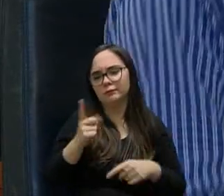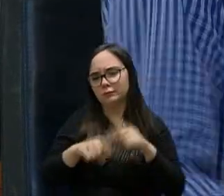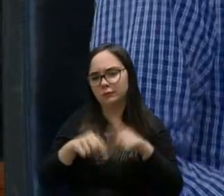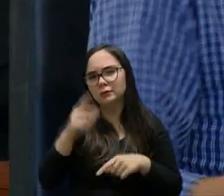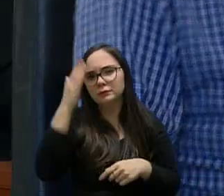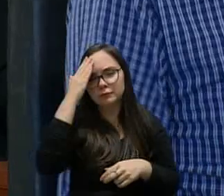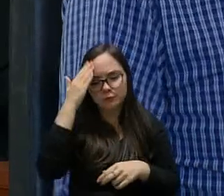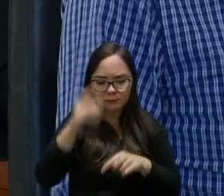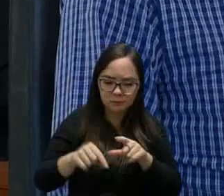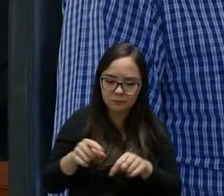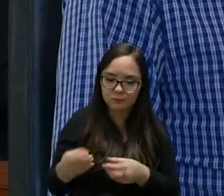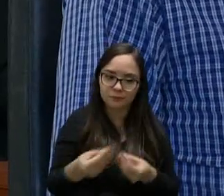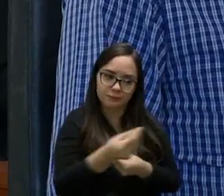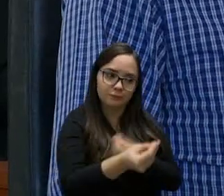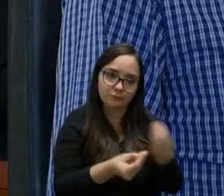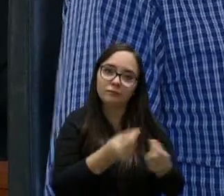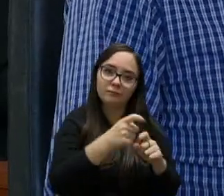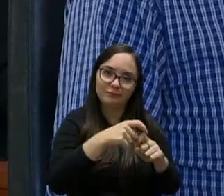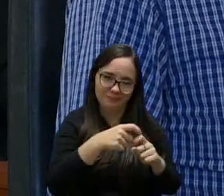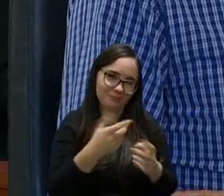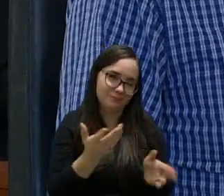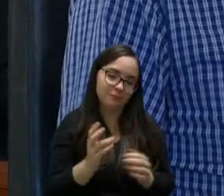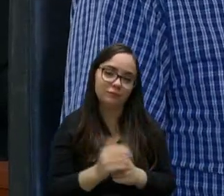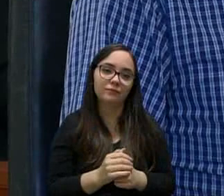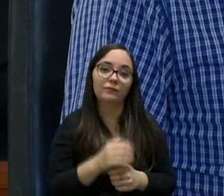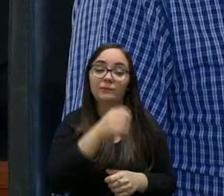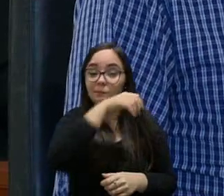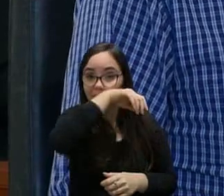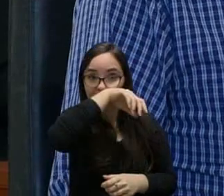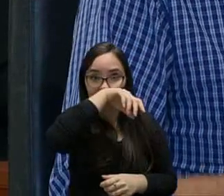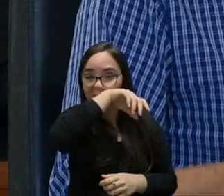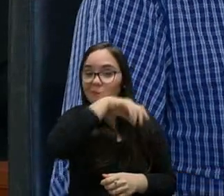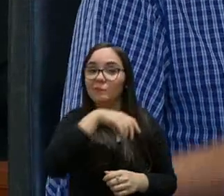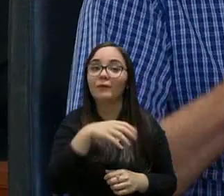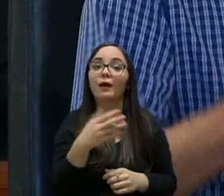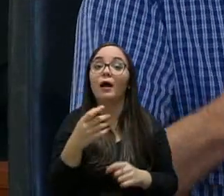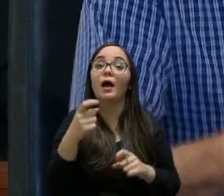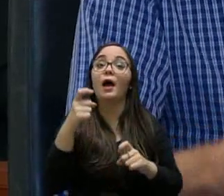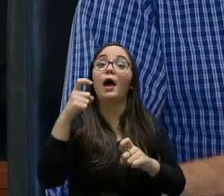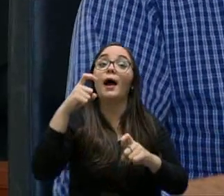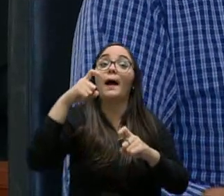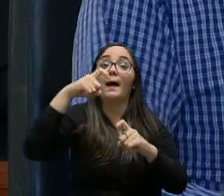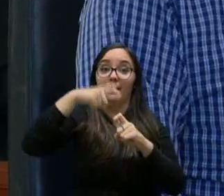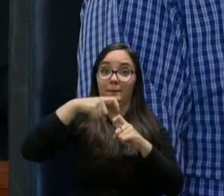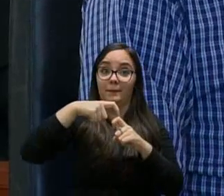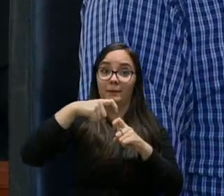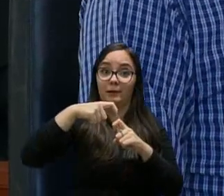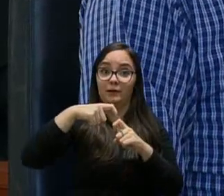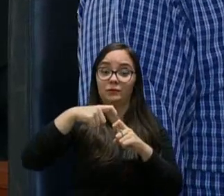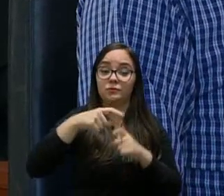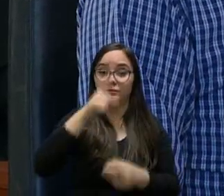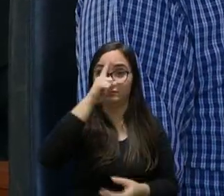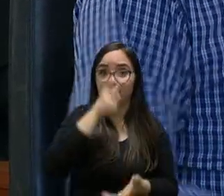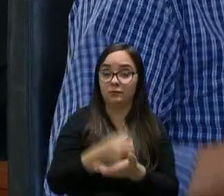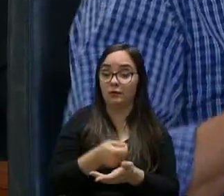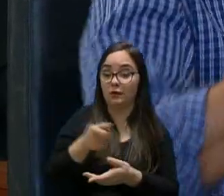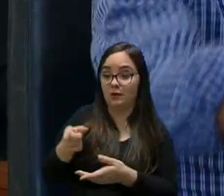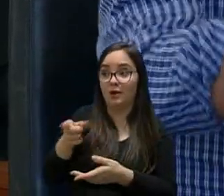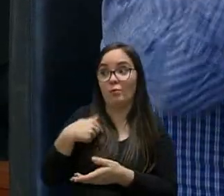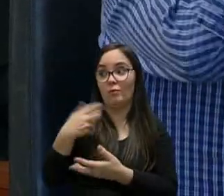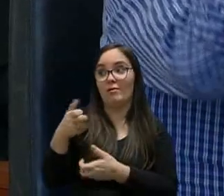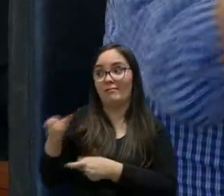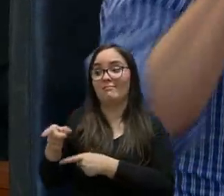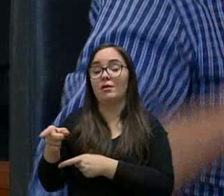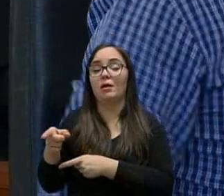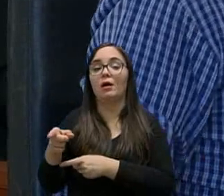isso aí a pessoa tem que pagar sob pena do médico da médica não não operar o segurado por